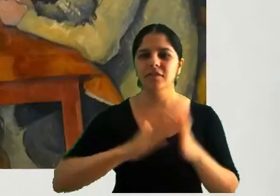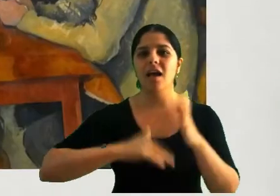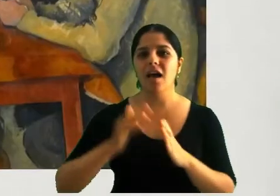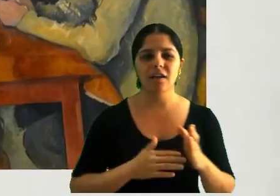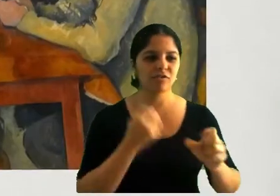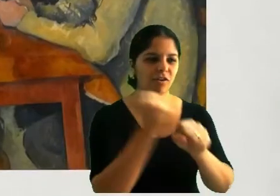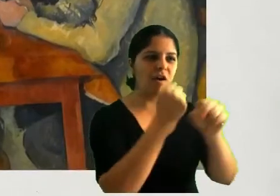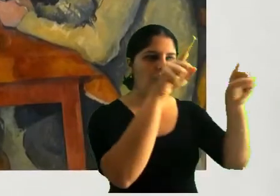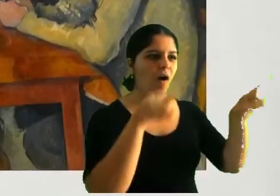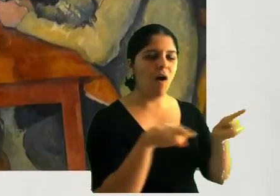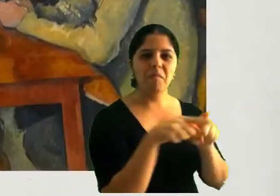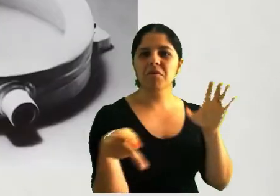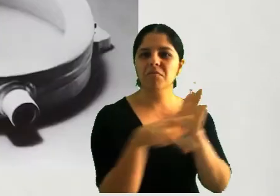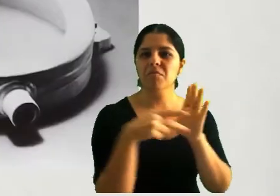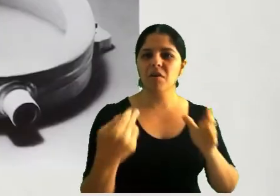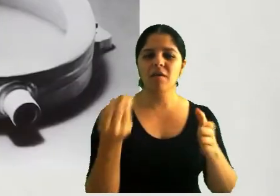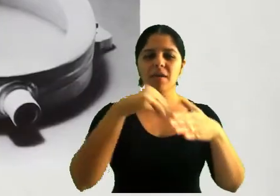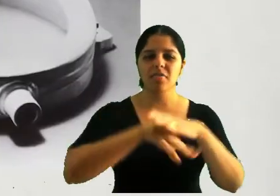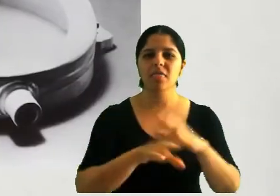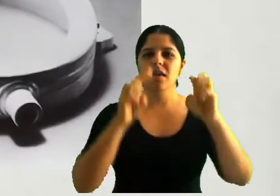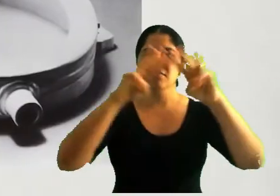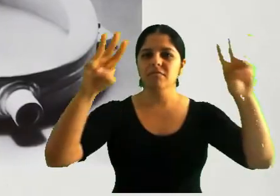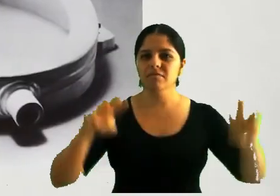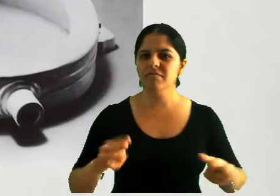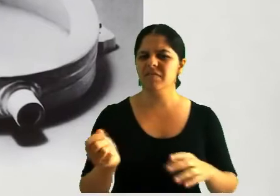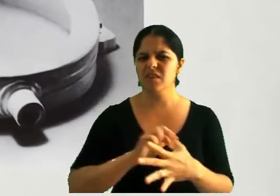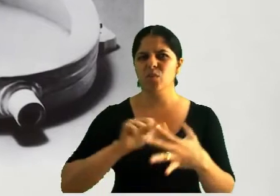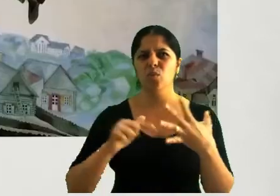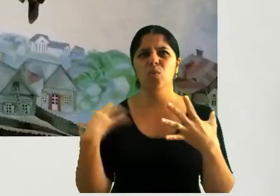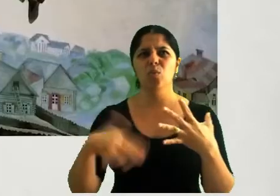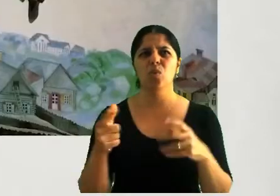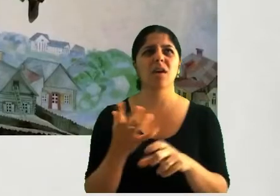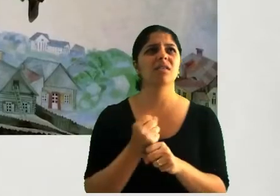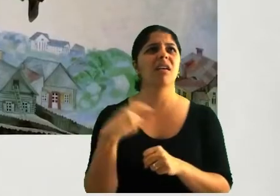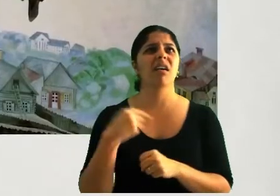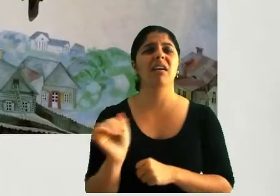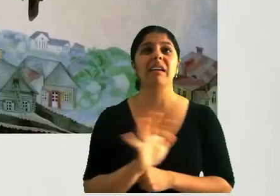museus do mundo e muitas delas possuem valores incalculáveis.